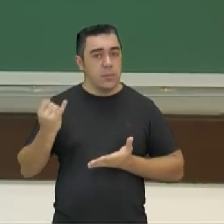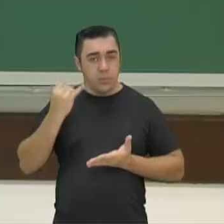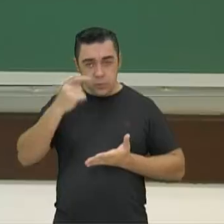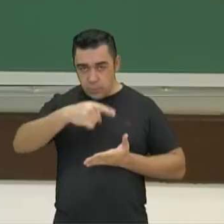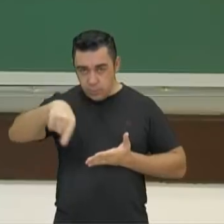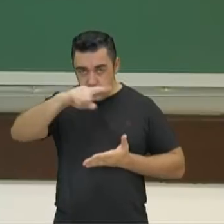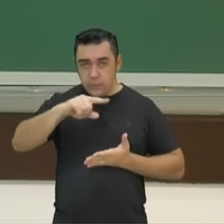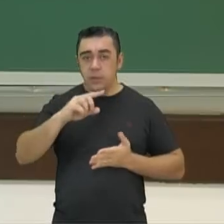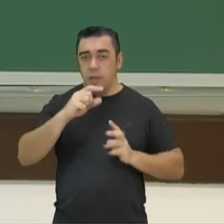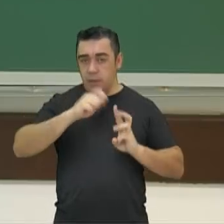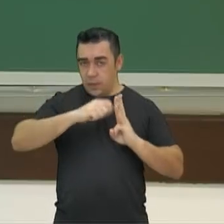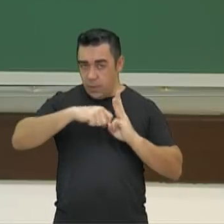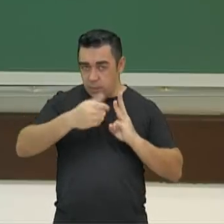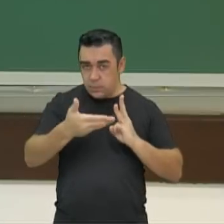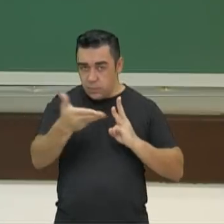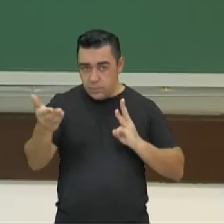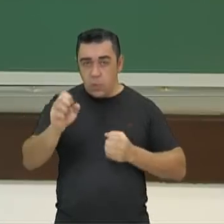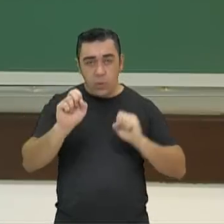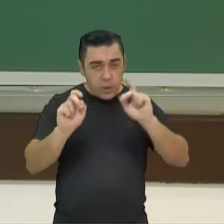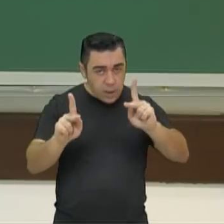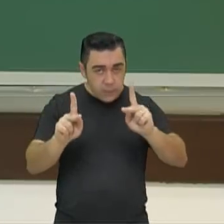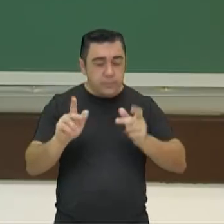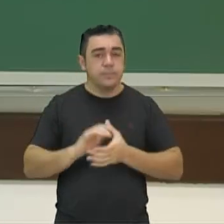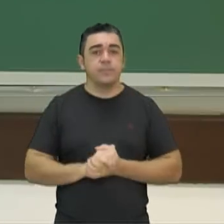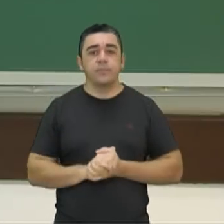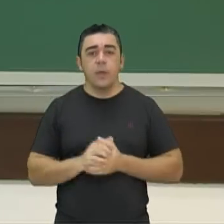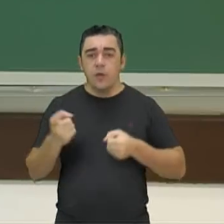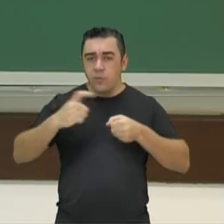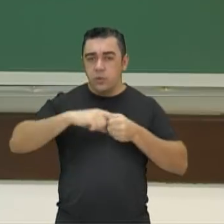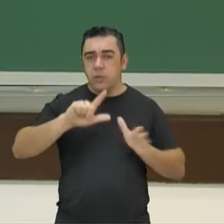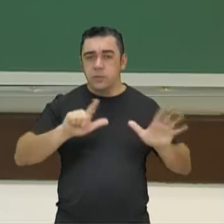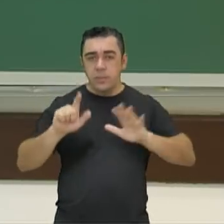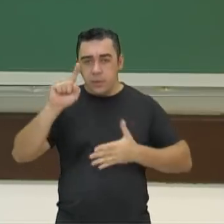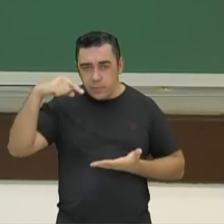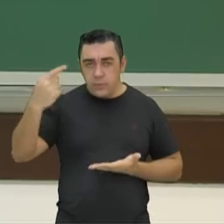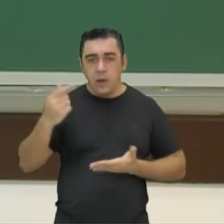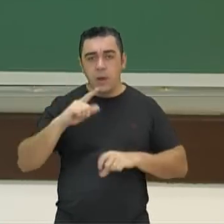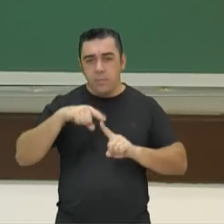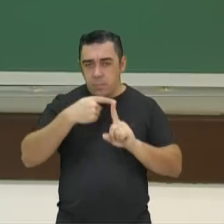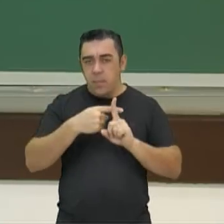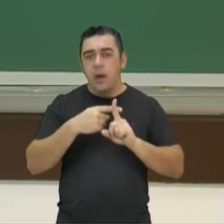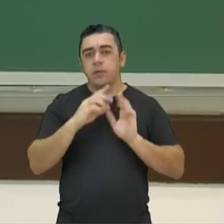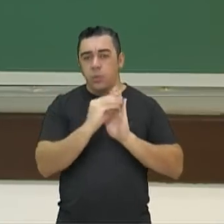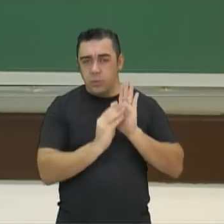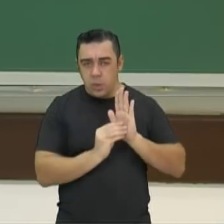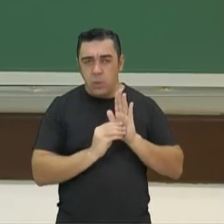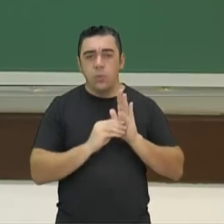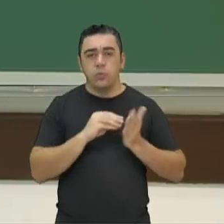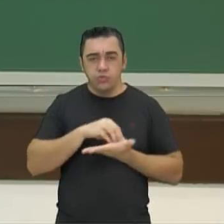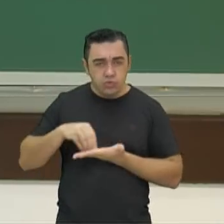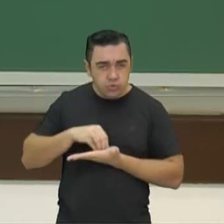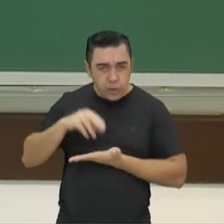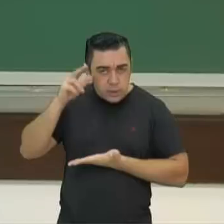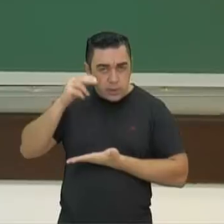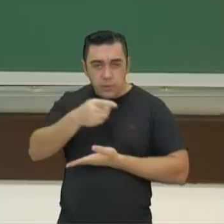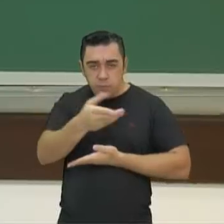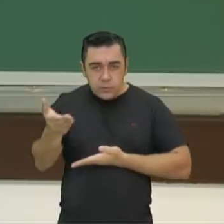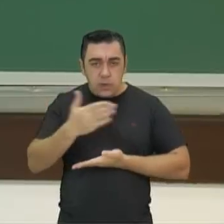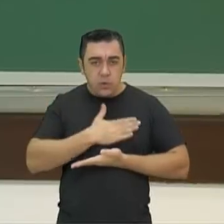trimestre de vocês. Ok, pessoal? Voltamos aí na próxima semana com mais um pouquinho do conteúdo de xadrez. Espero que vocês tenham